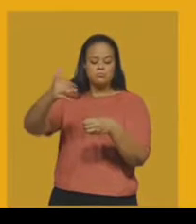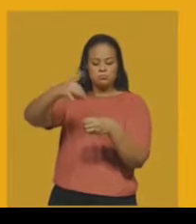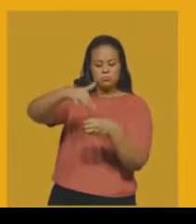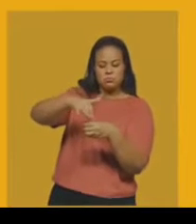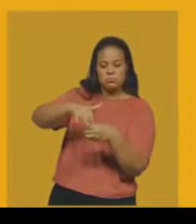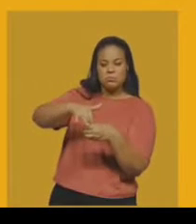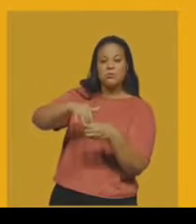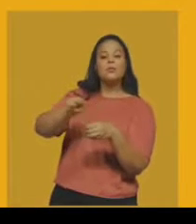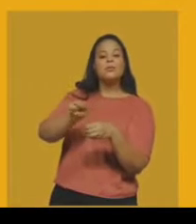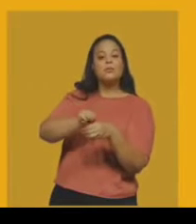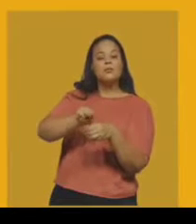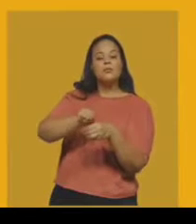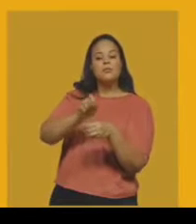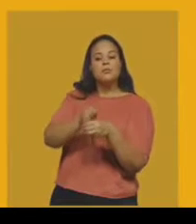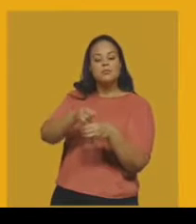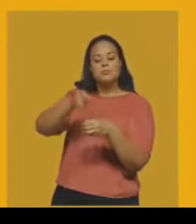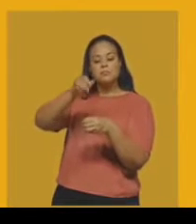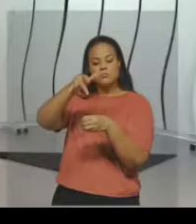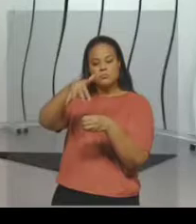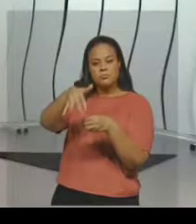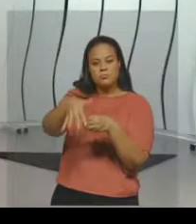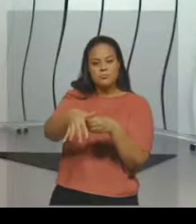para sair.